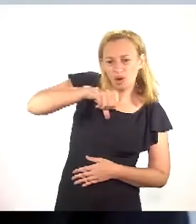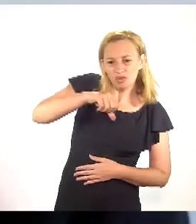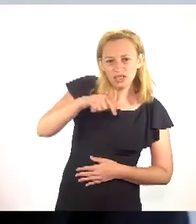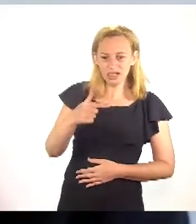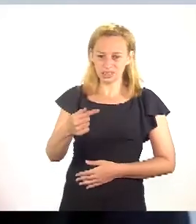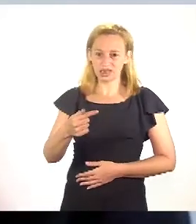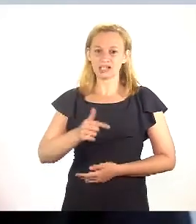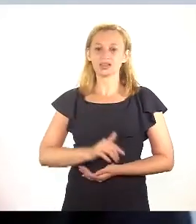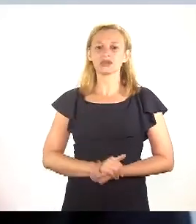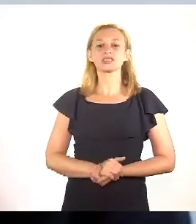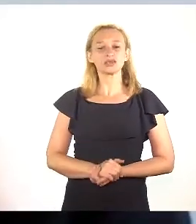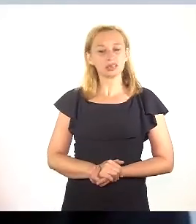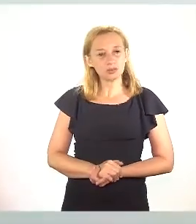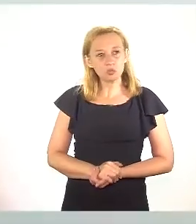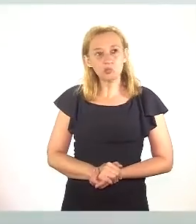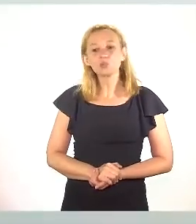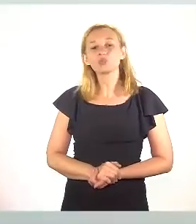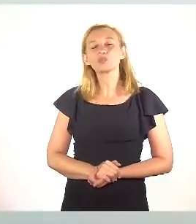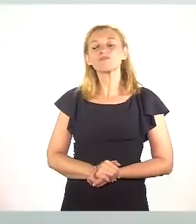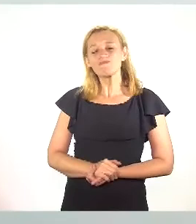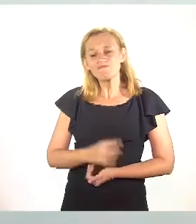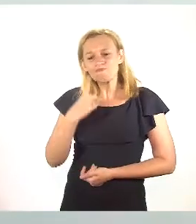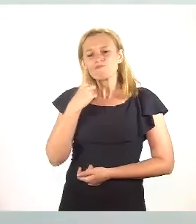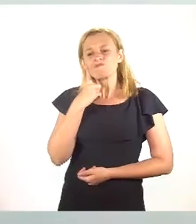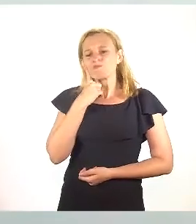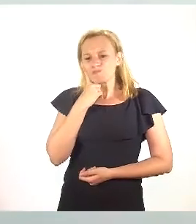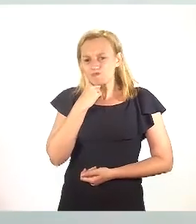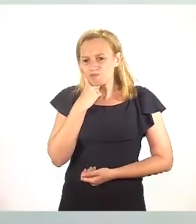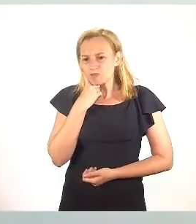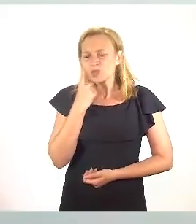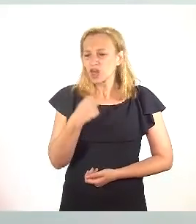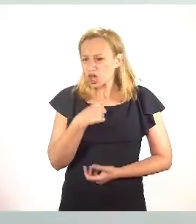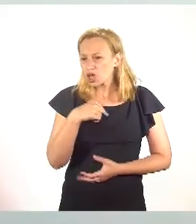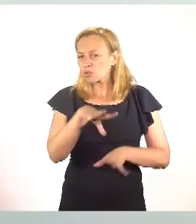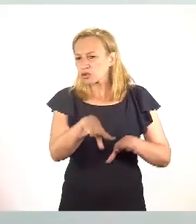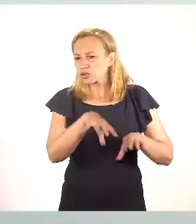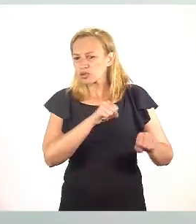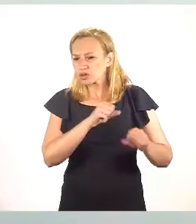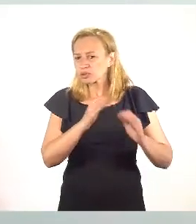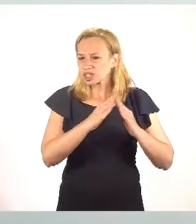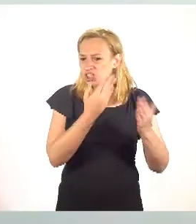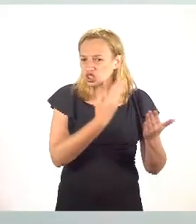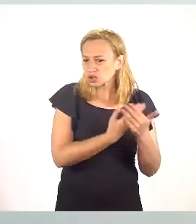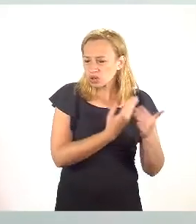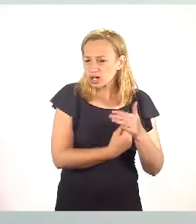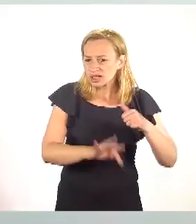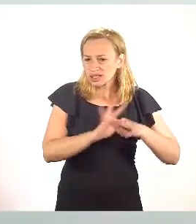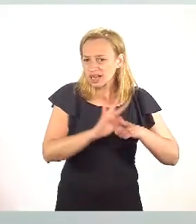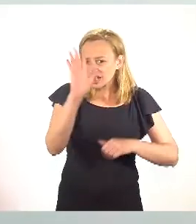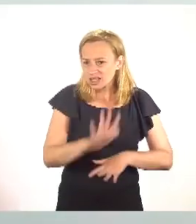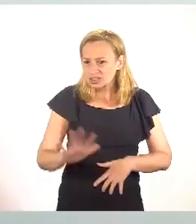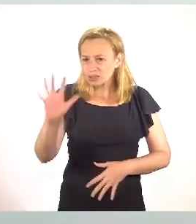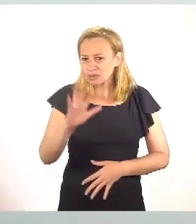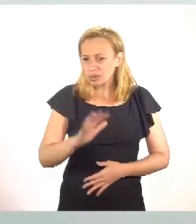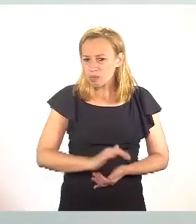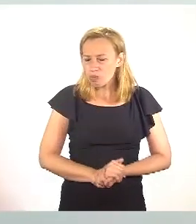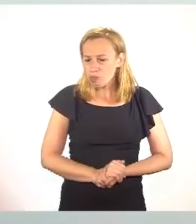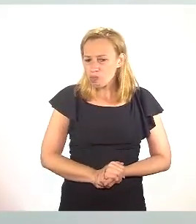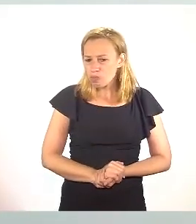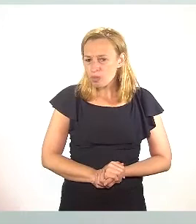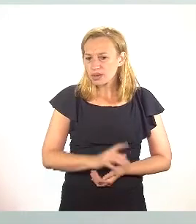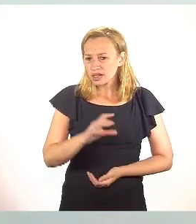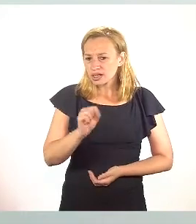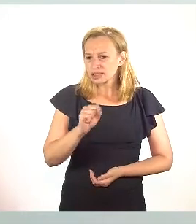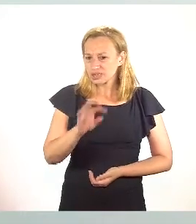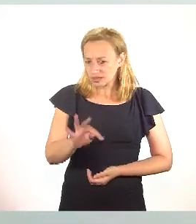97. 97. Eu me formei na Escola Técnica Nacional, que a